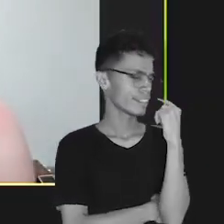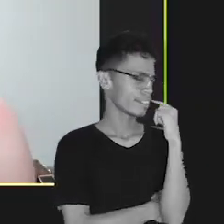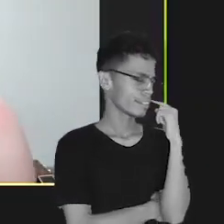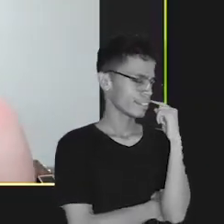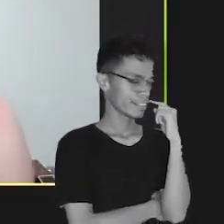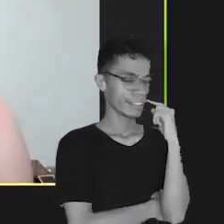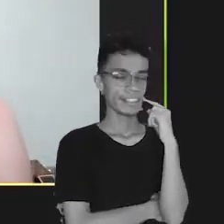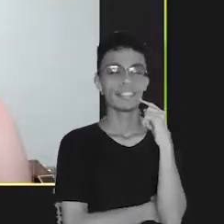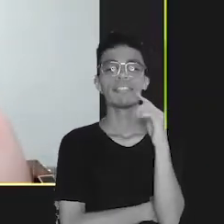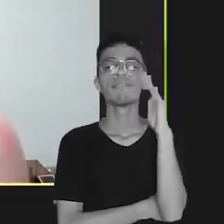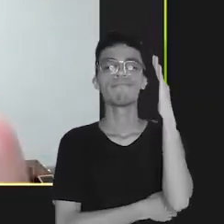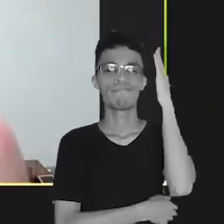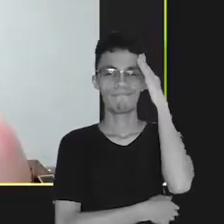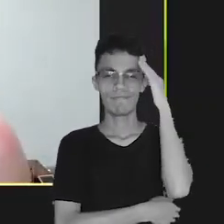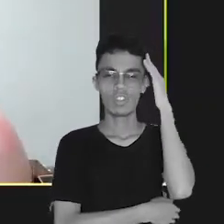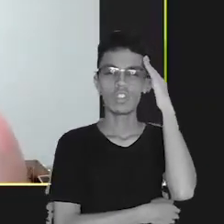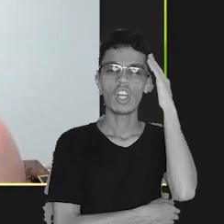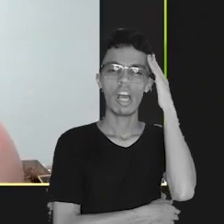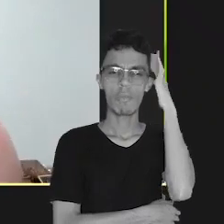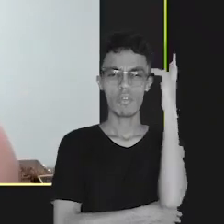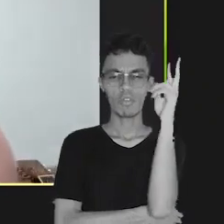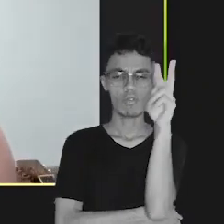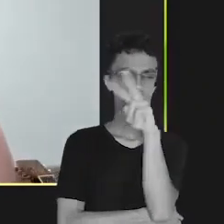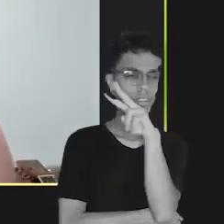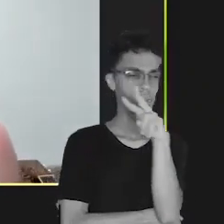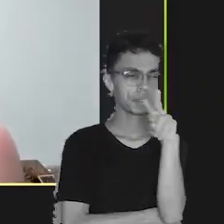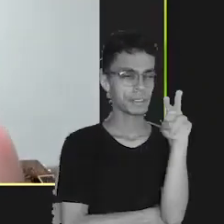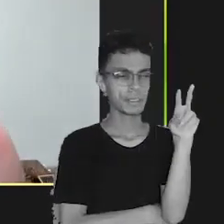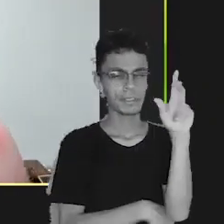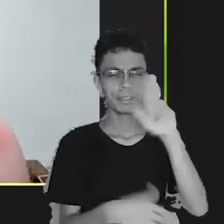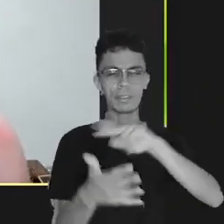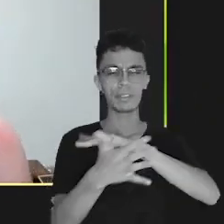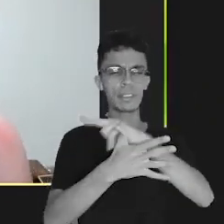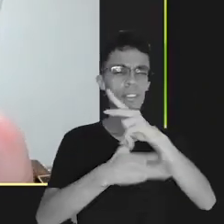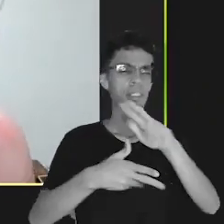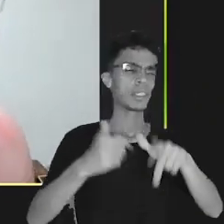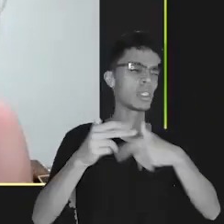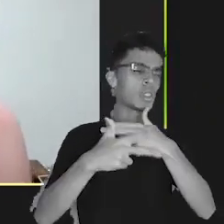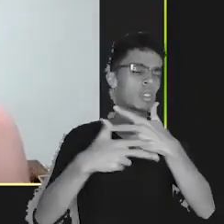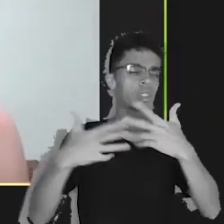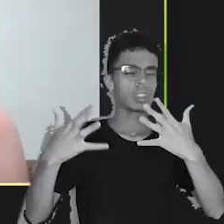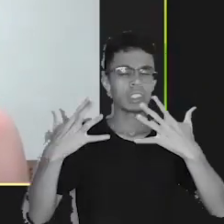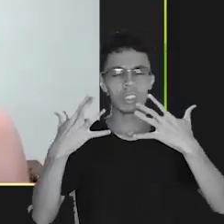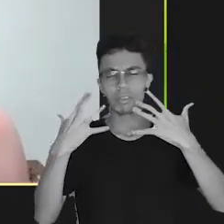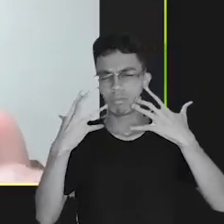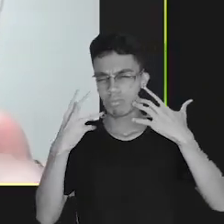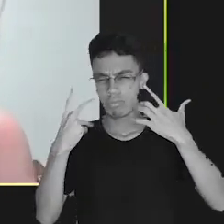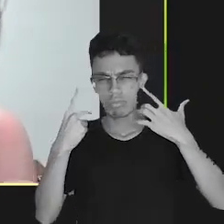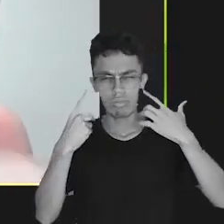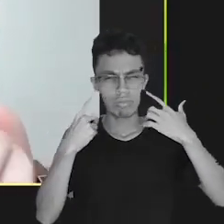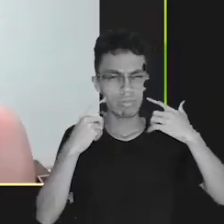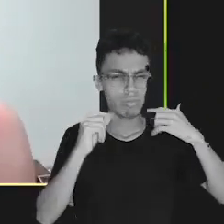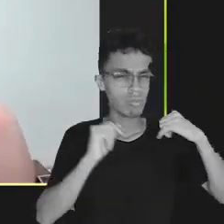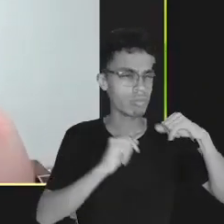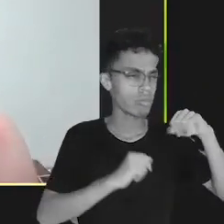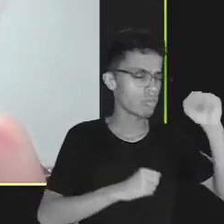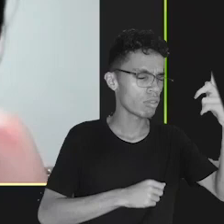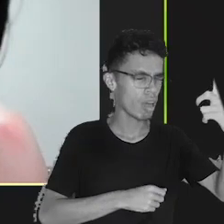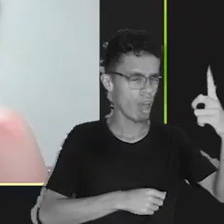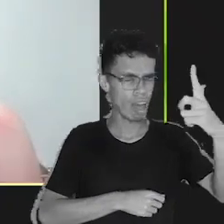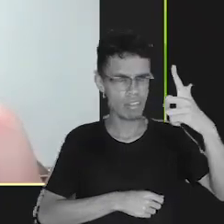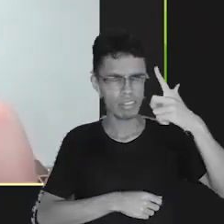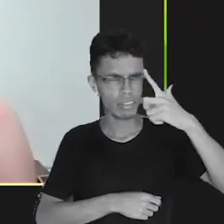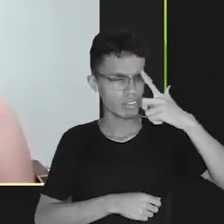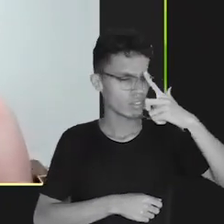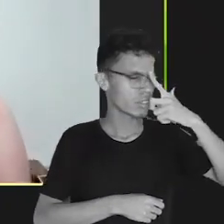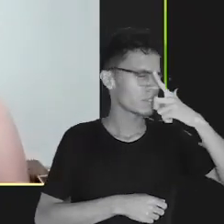quem sabe, de quem viu muita coisa. É claro e sombrio a um só tempo, como quem viu o sol muito de perto e